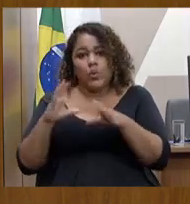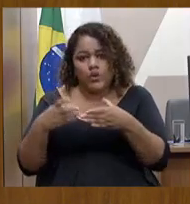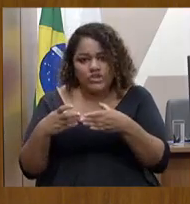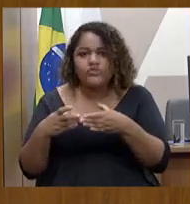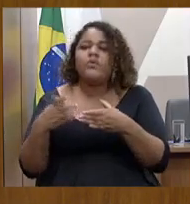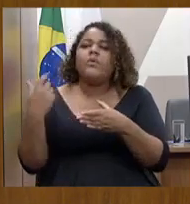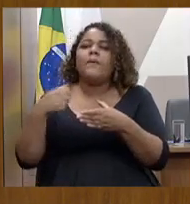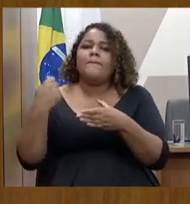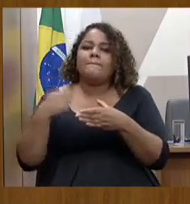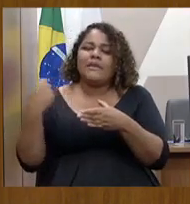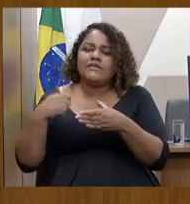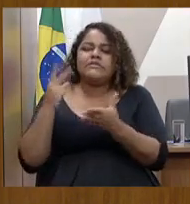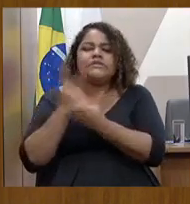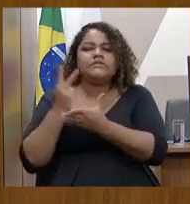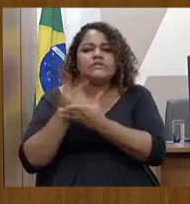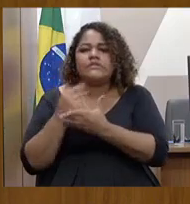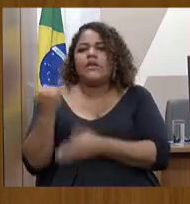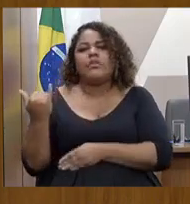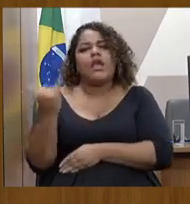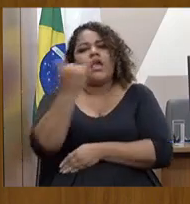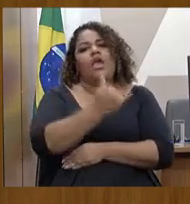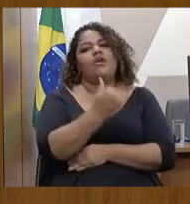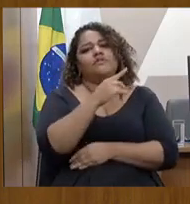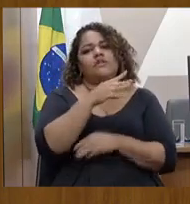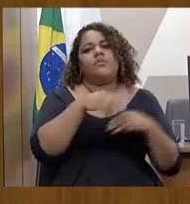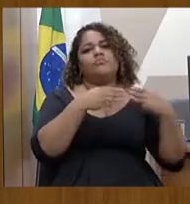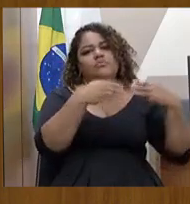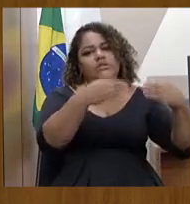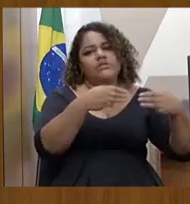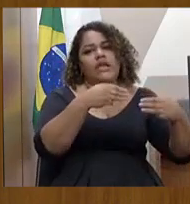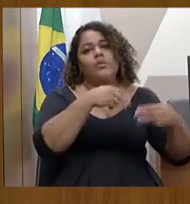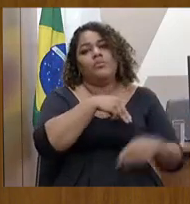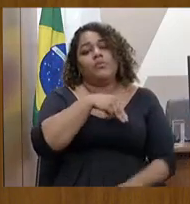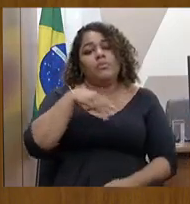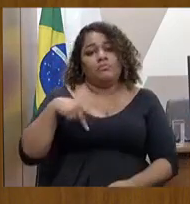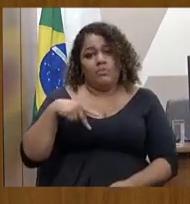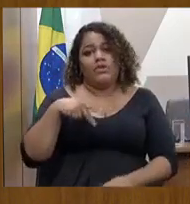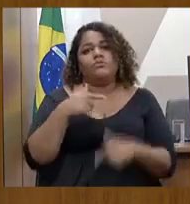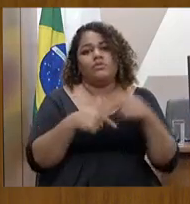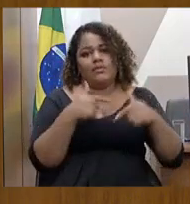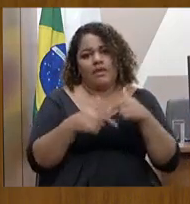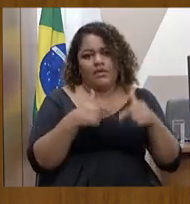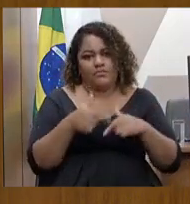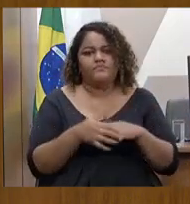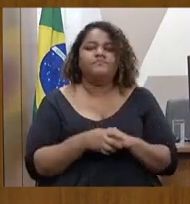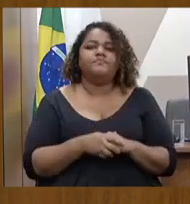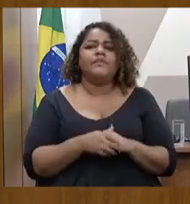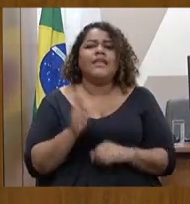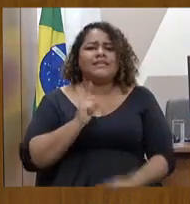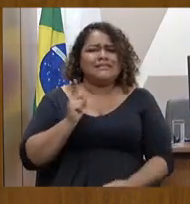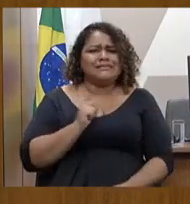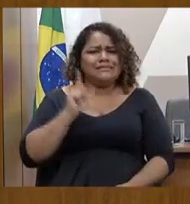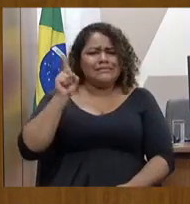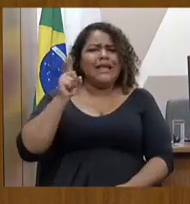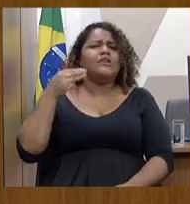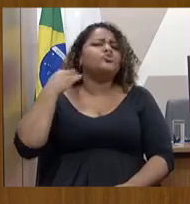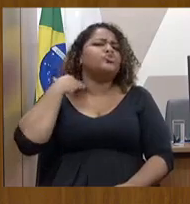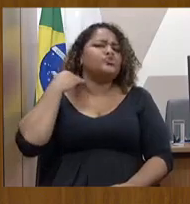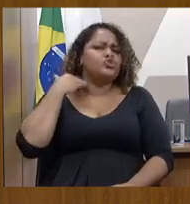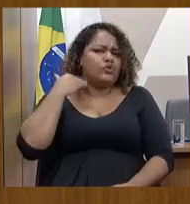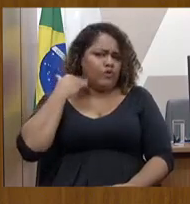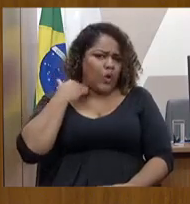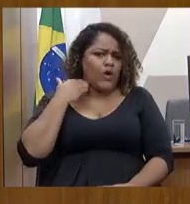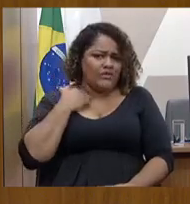do Trabalho então nós temos lá a Regional de Juiz de Fora que atende é se não me falhar a memória que